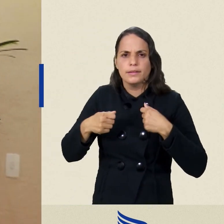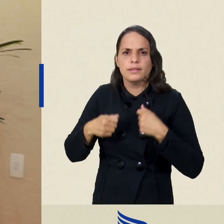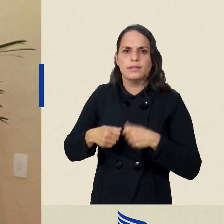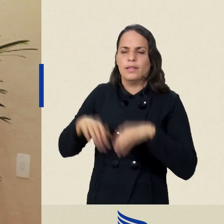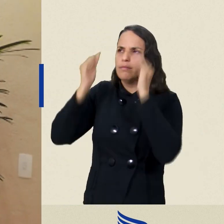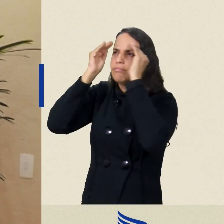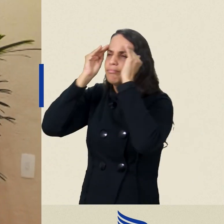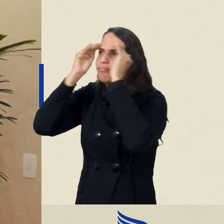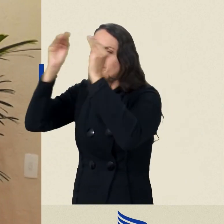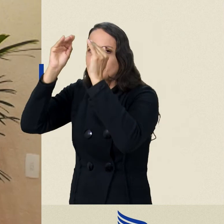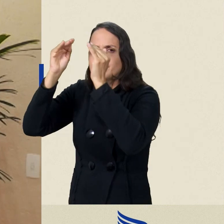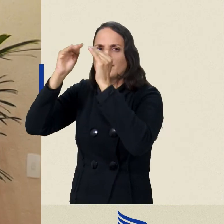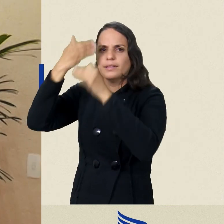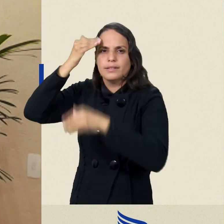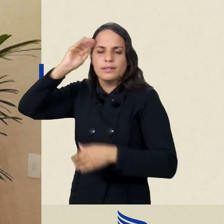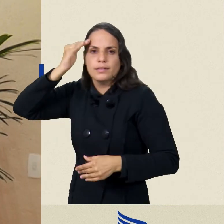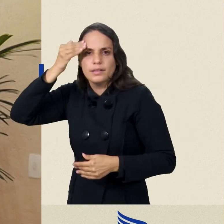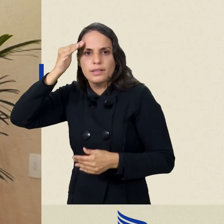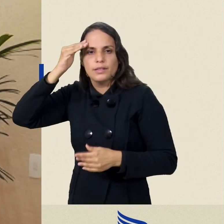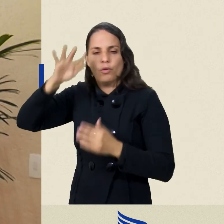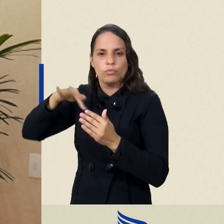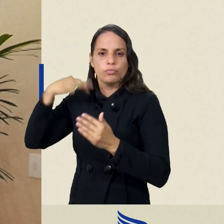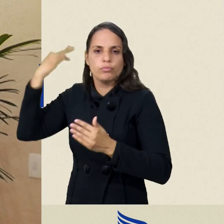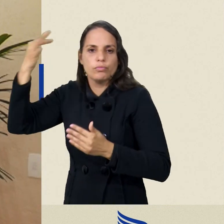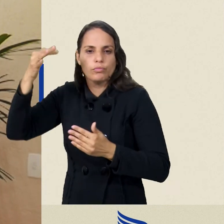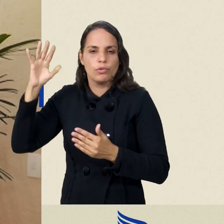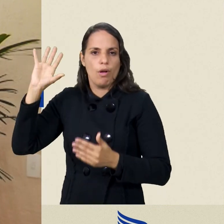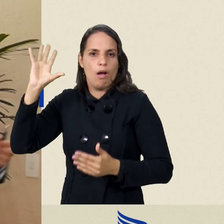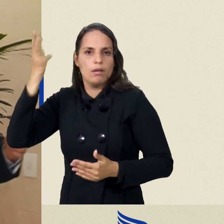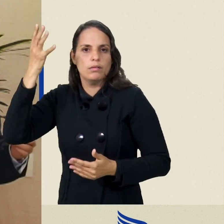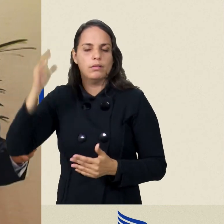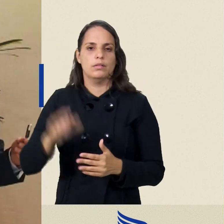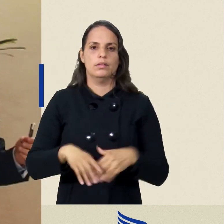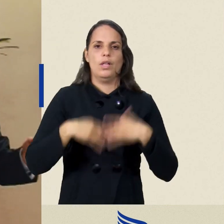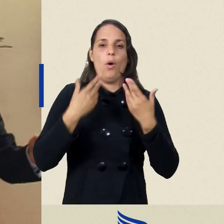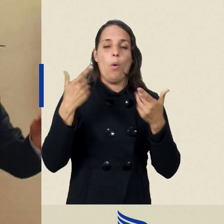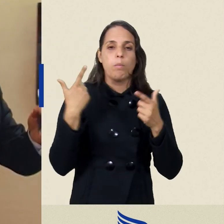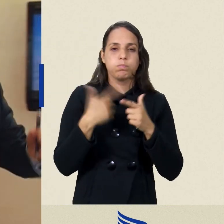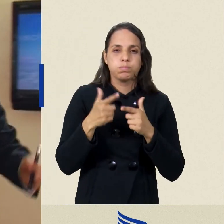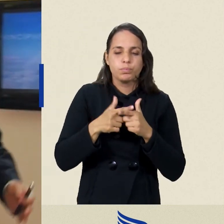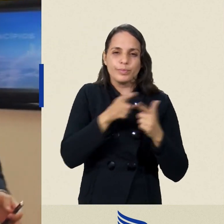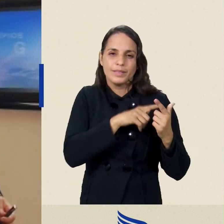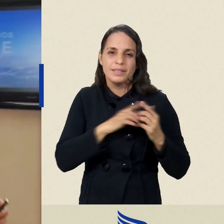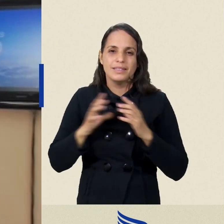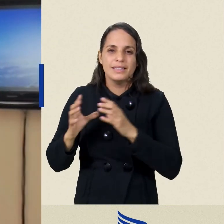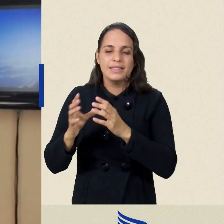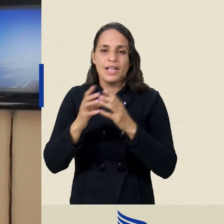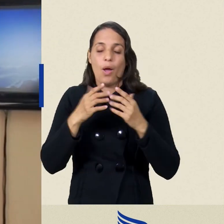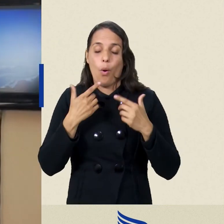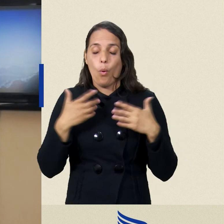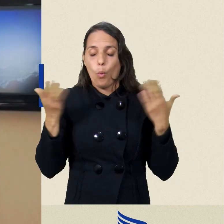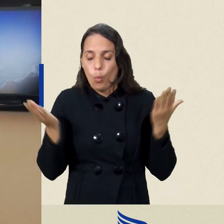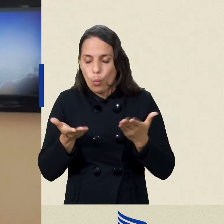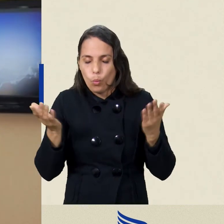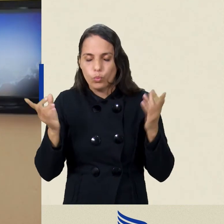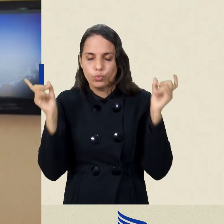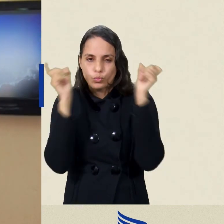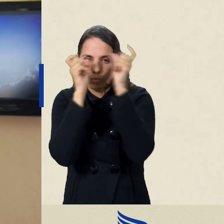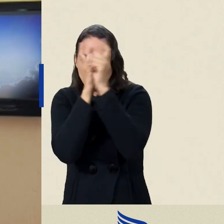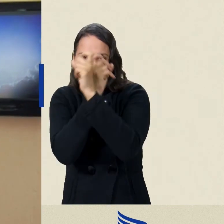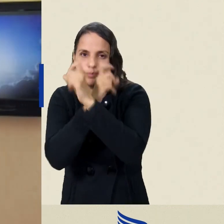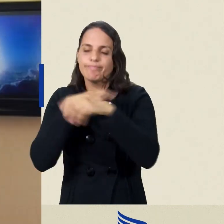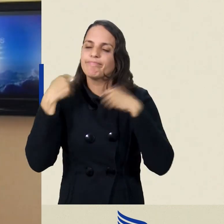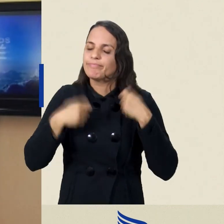é inevitável. Nosso destino nesta crise dependerá de nossas escolhas hoje.